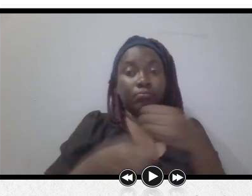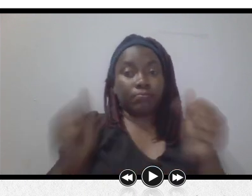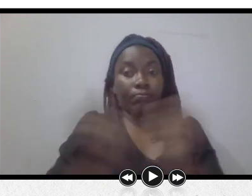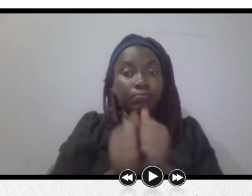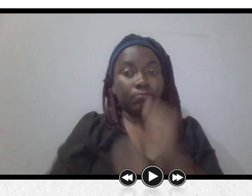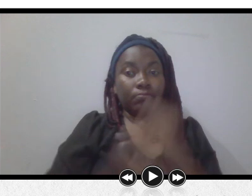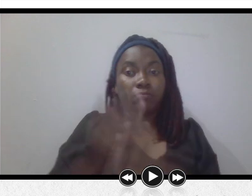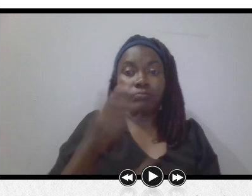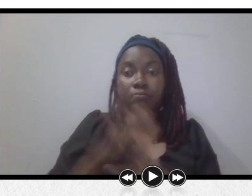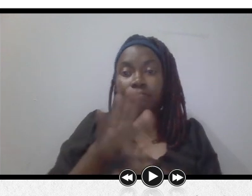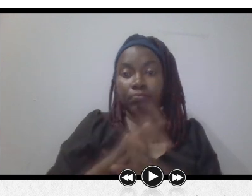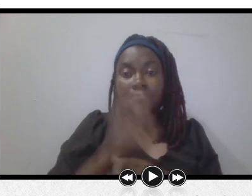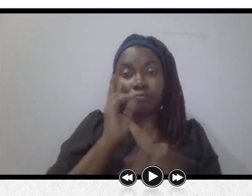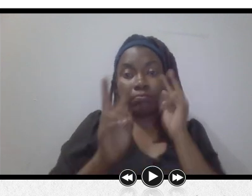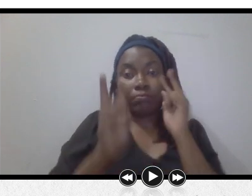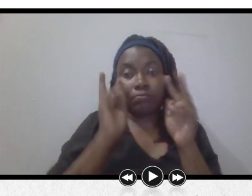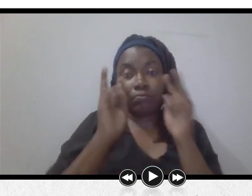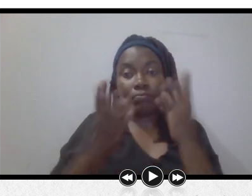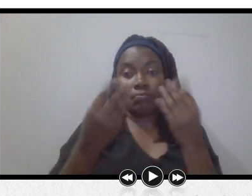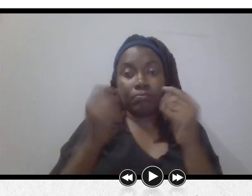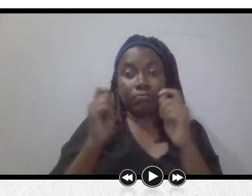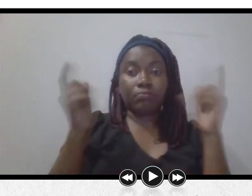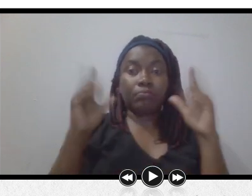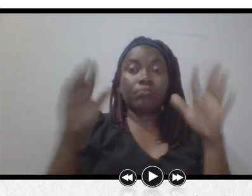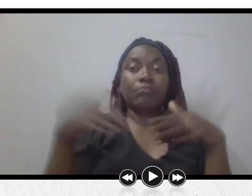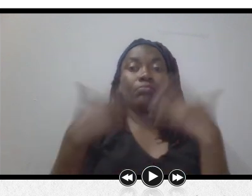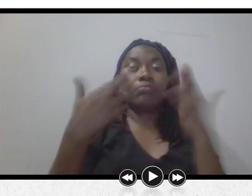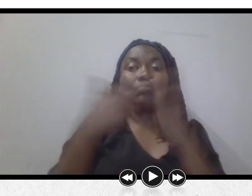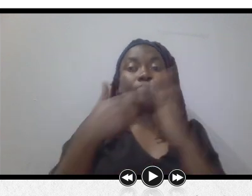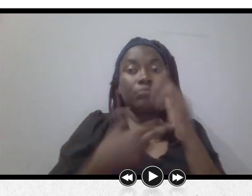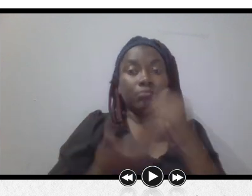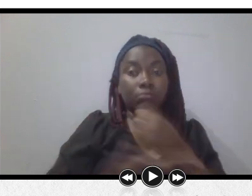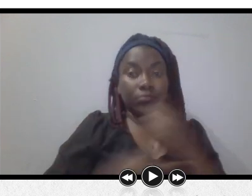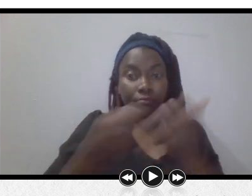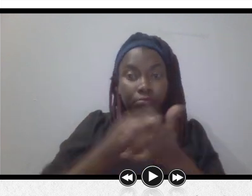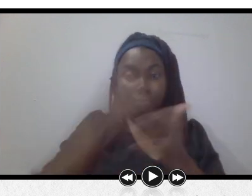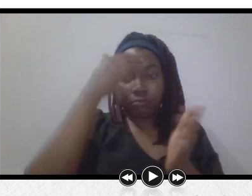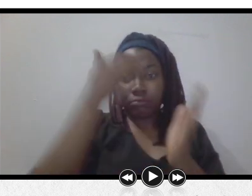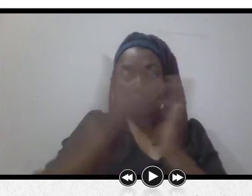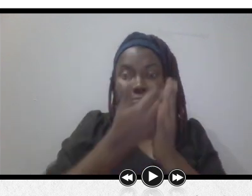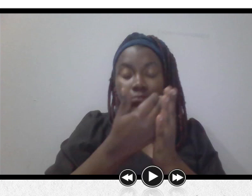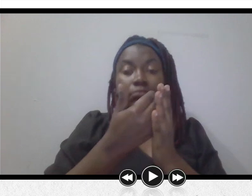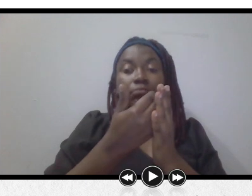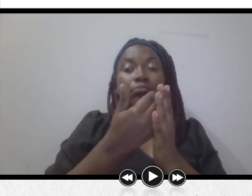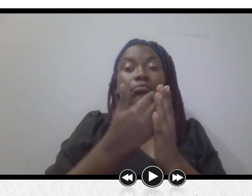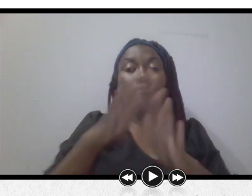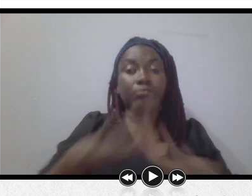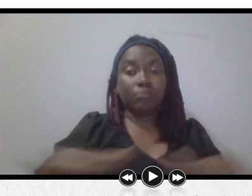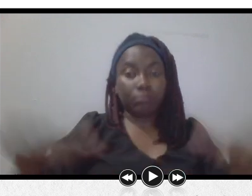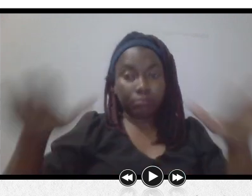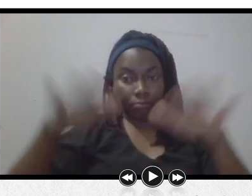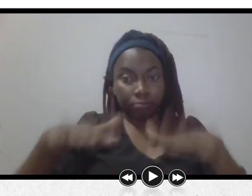normas e olhando, né, com um olhar bastante atento quais são as regras básicas que devem ser atendidas por todos aqueles que prestam